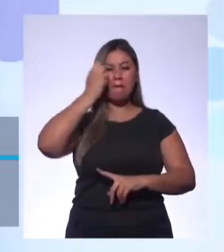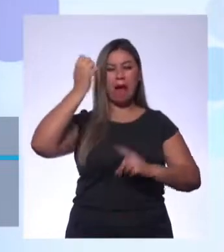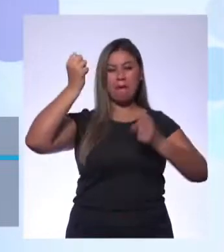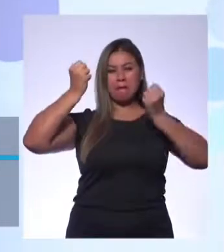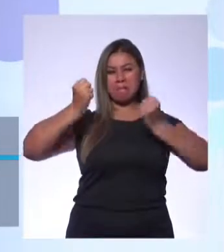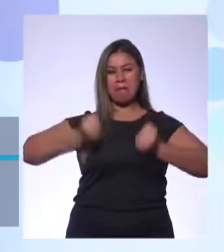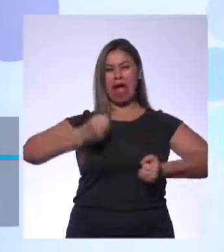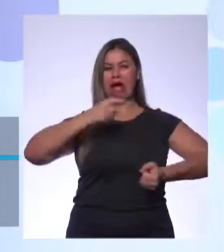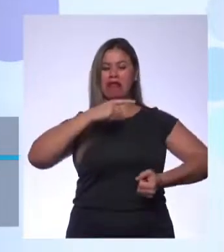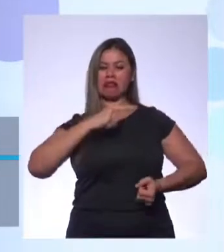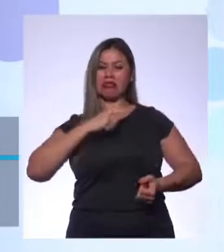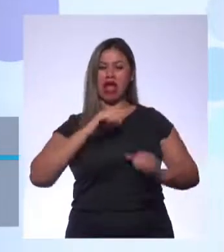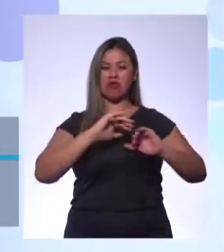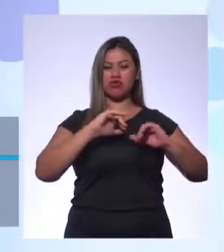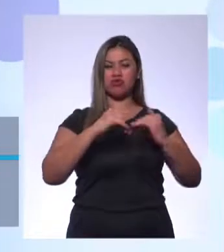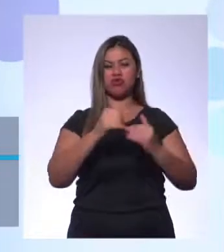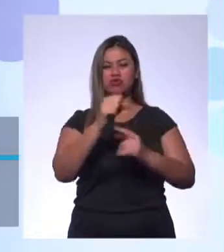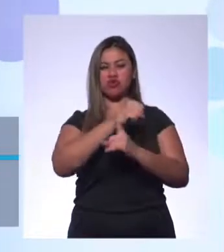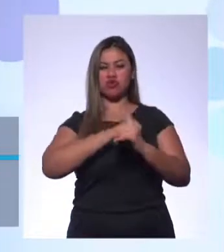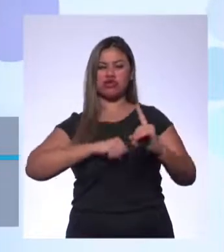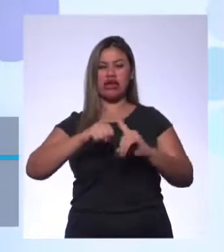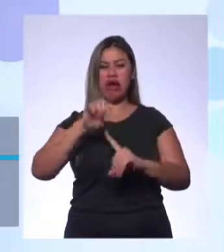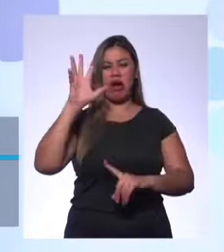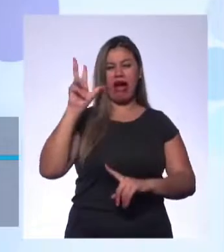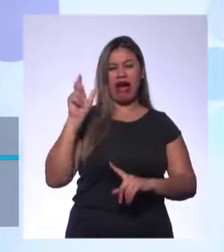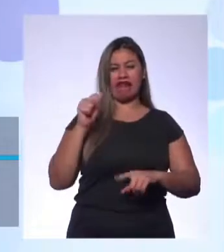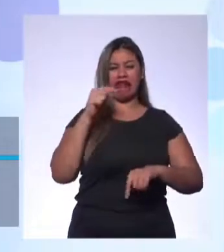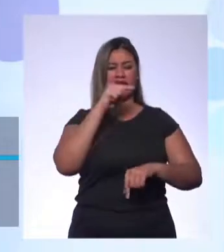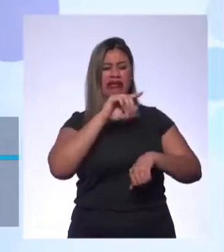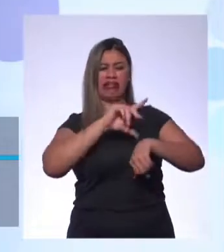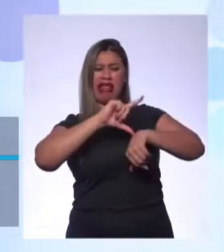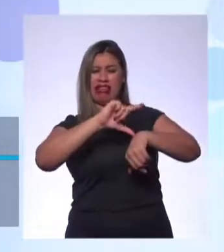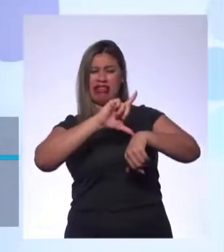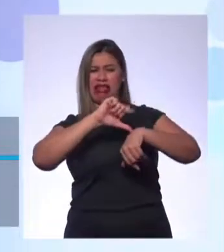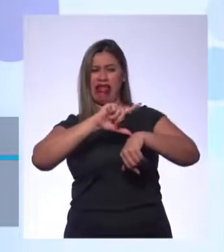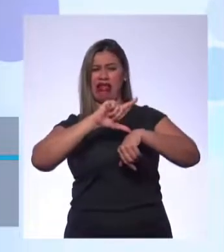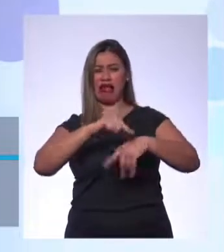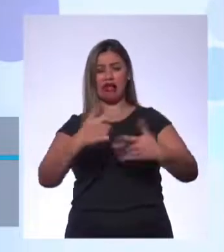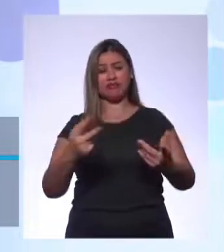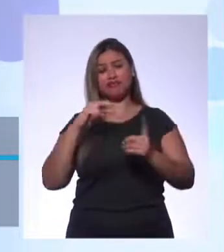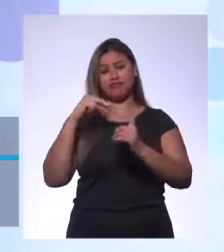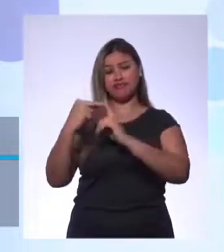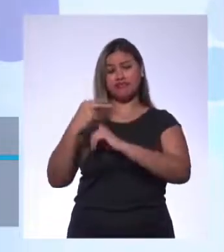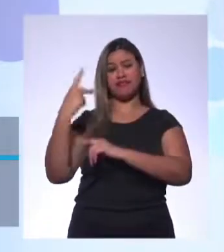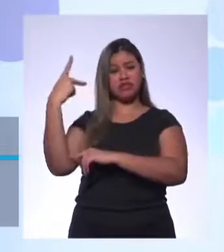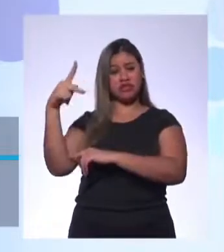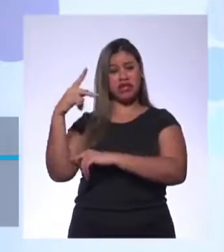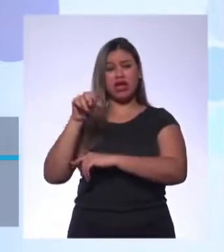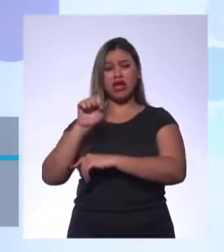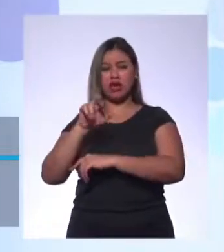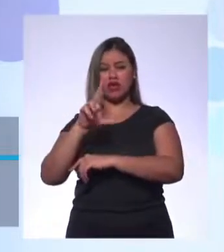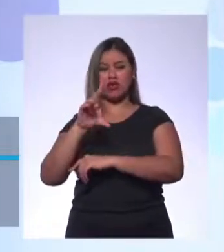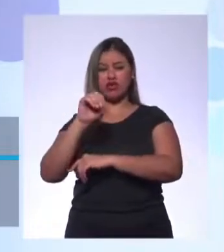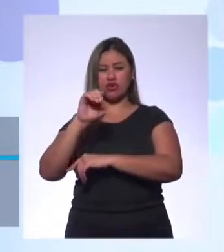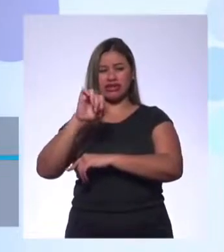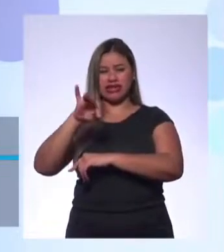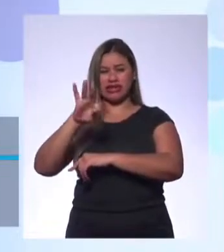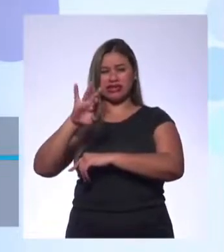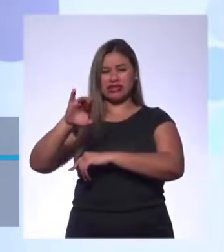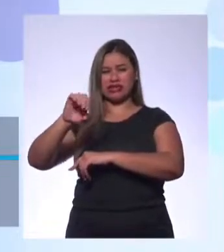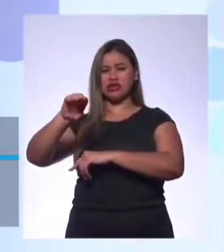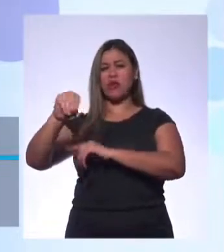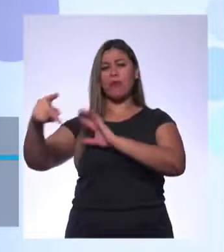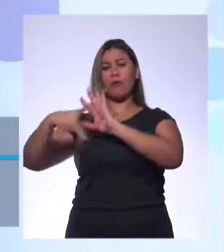Essas comunidades, essas sociedades africanas atrasadas, né? No ponto de vista eurocêntrico, que fique bem claro, eurocêntrico